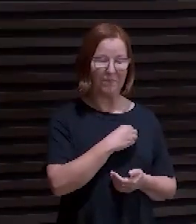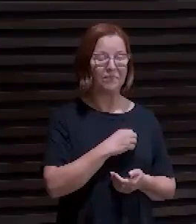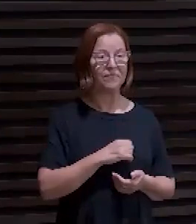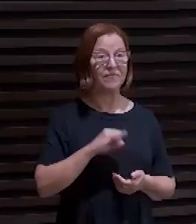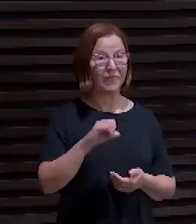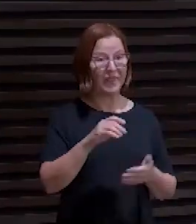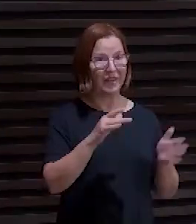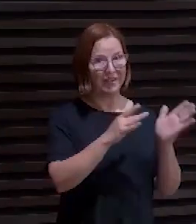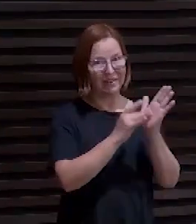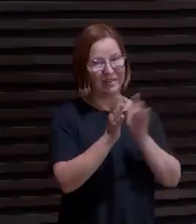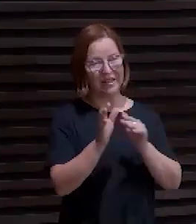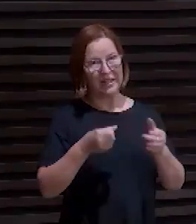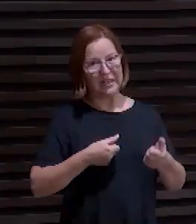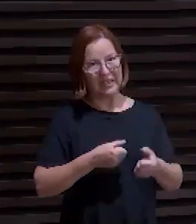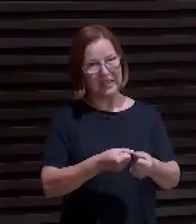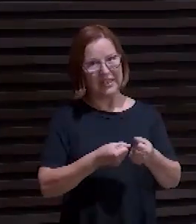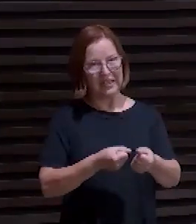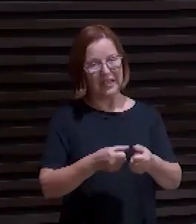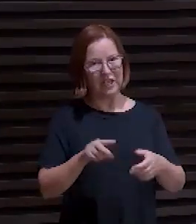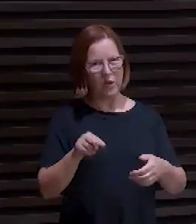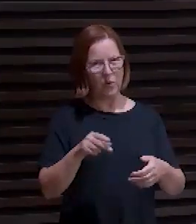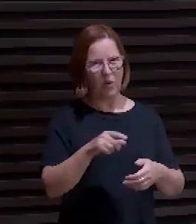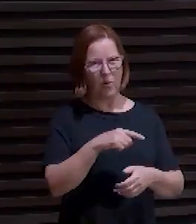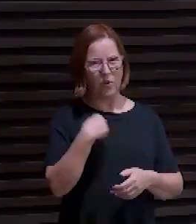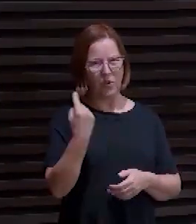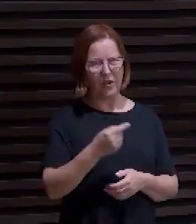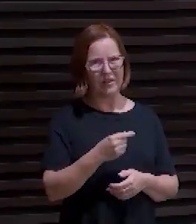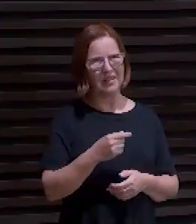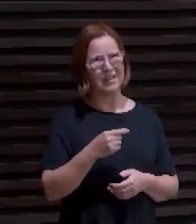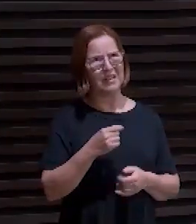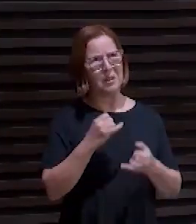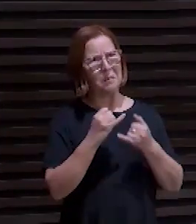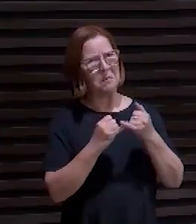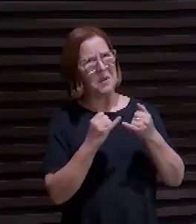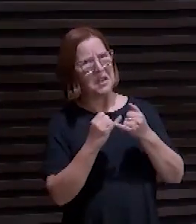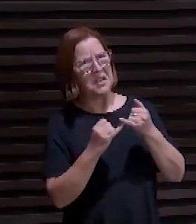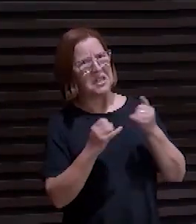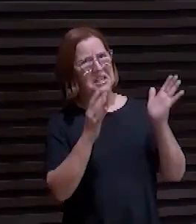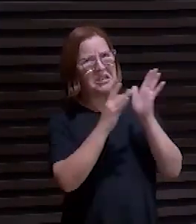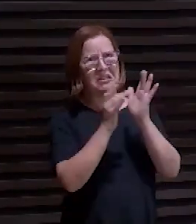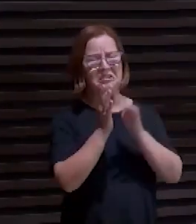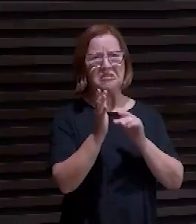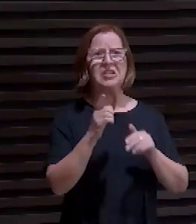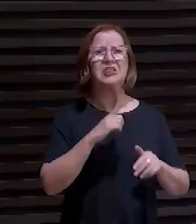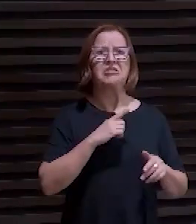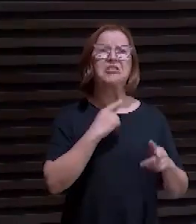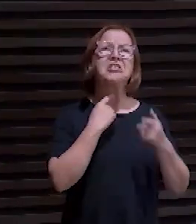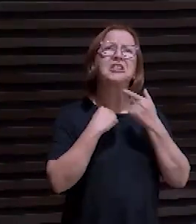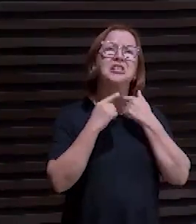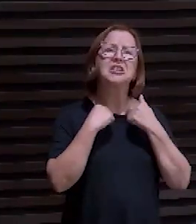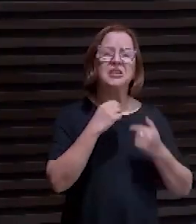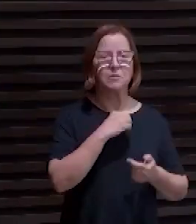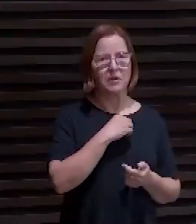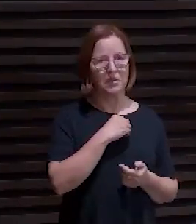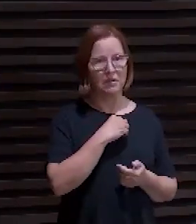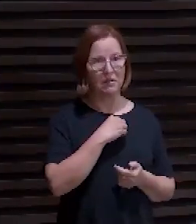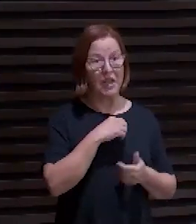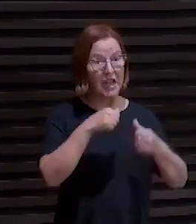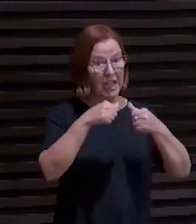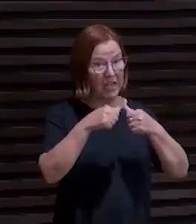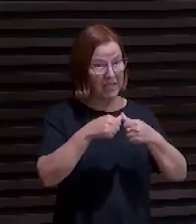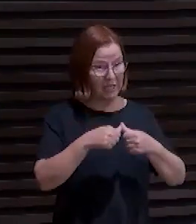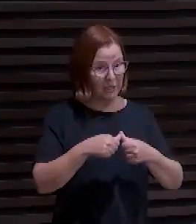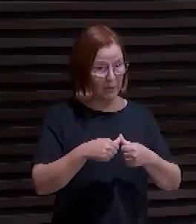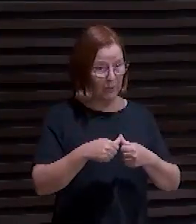Jesus foi tentado como nós, parece surgir que ele tinha desejos pecaminosos. E é isso que essa